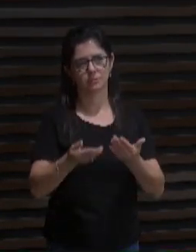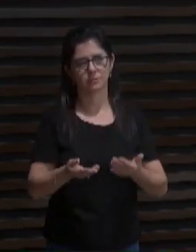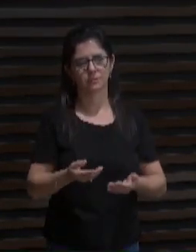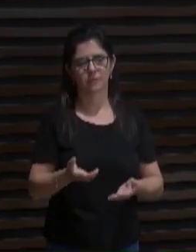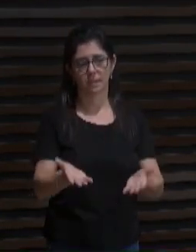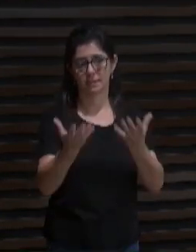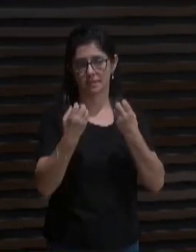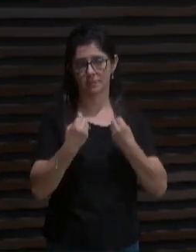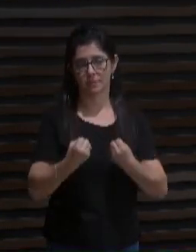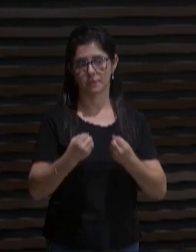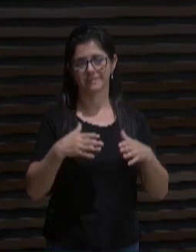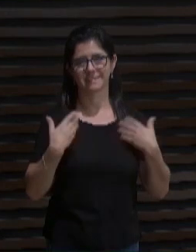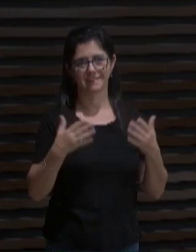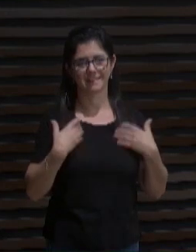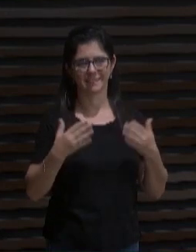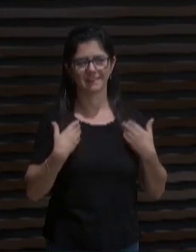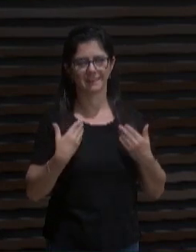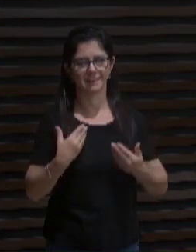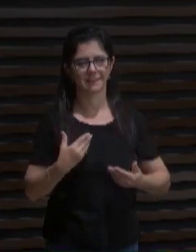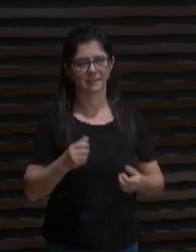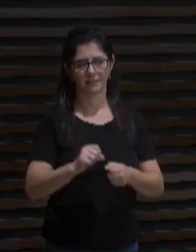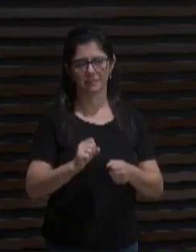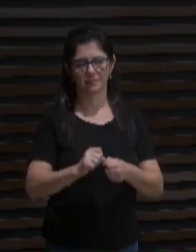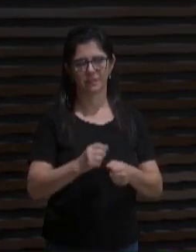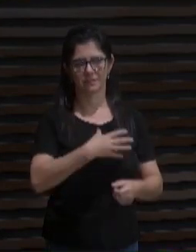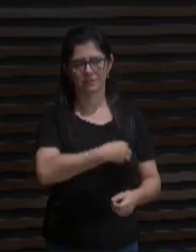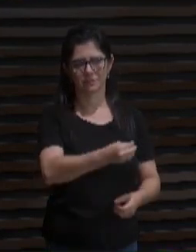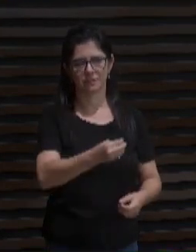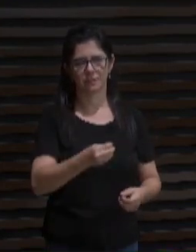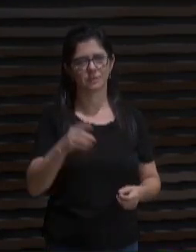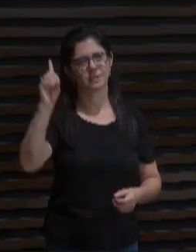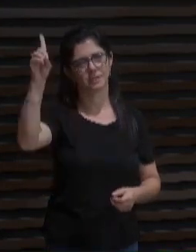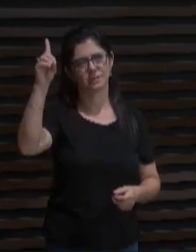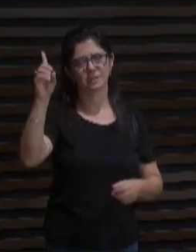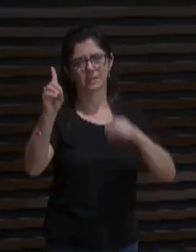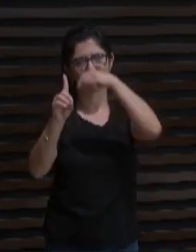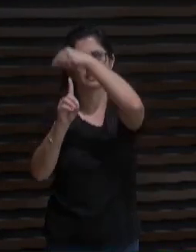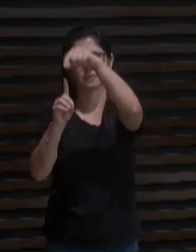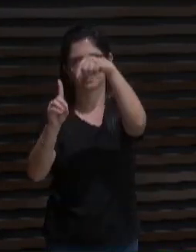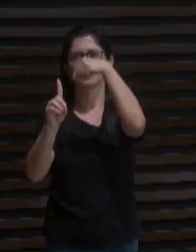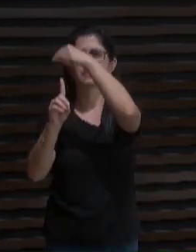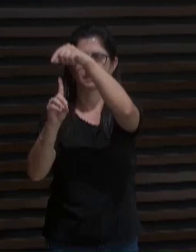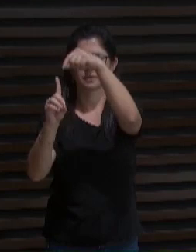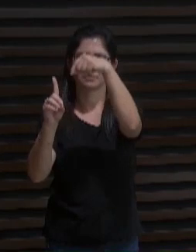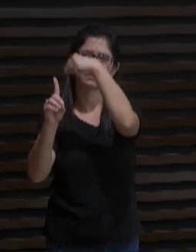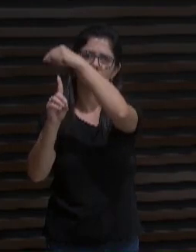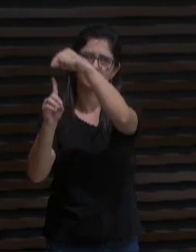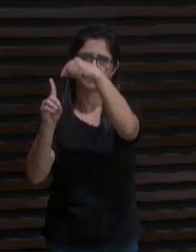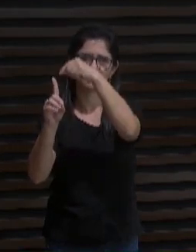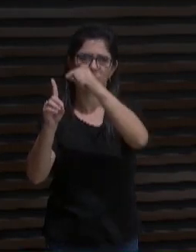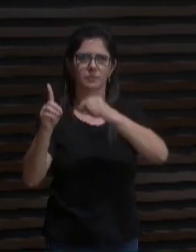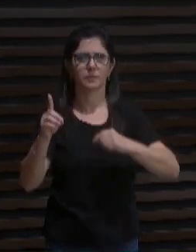privilégio de sermos feitos filhos. Deus é santo, santo, santo, kadosh, por